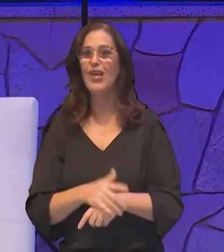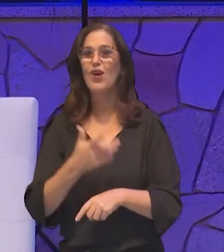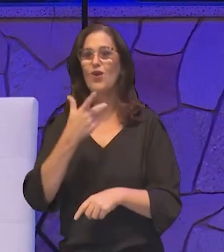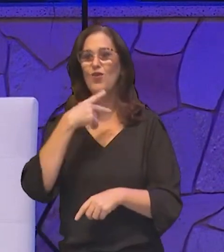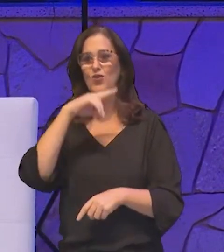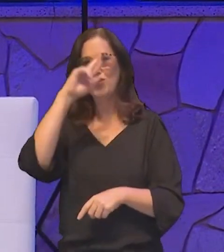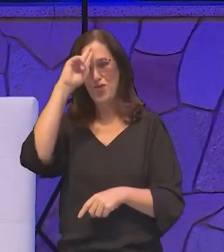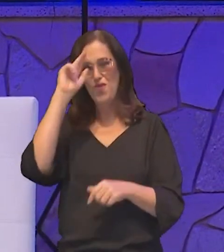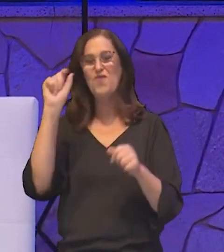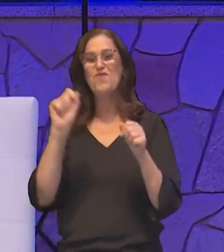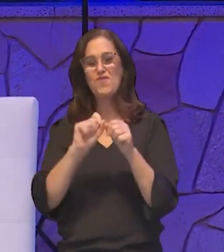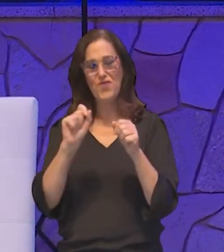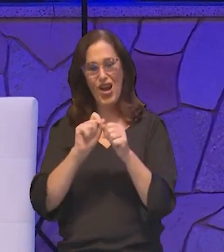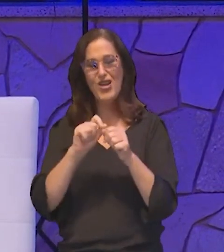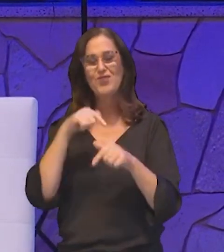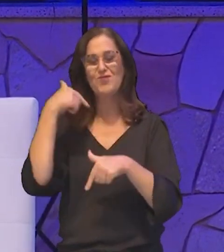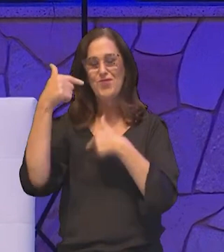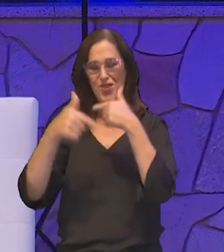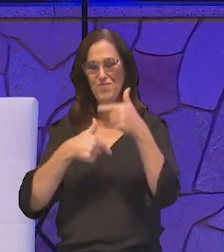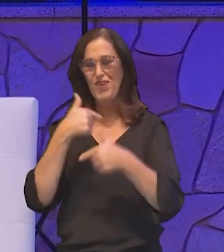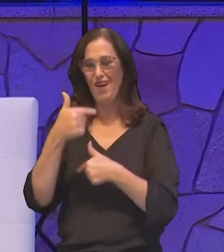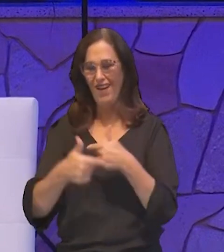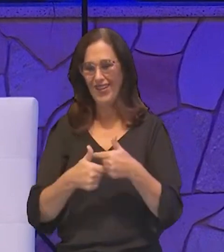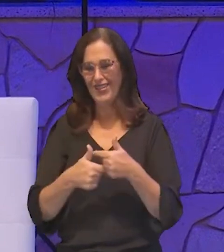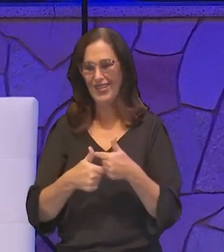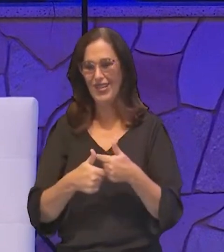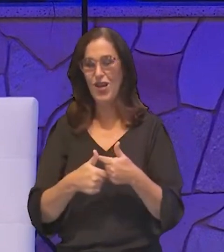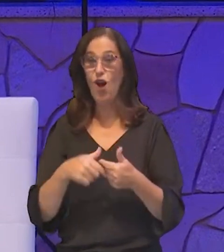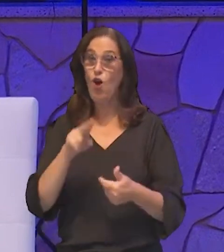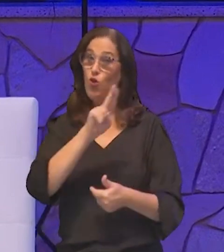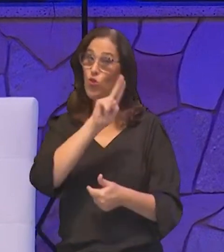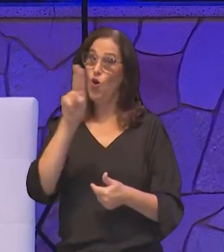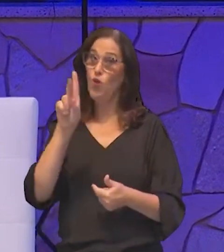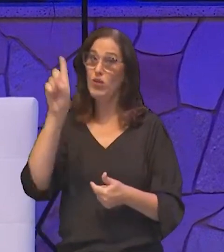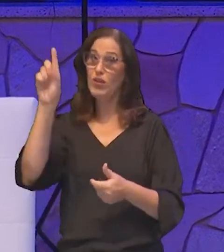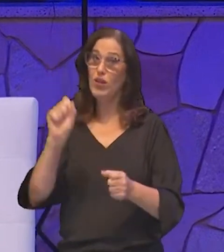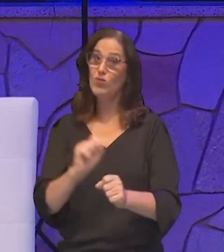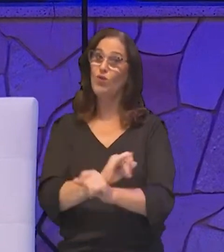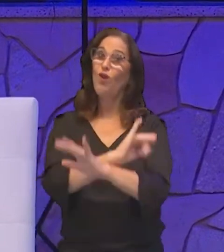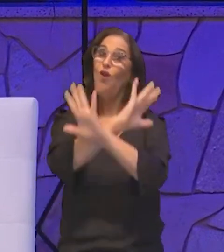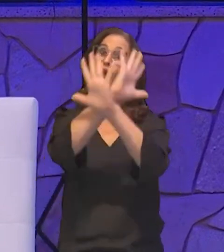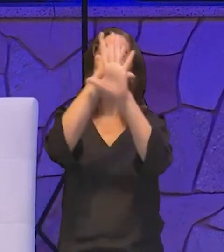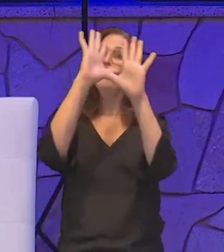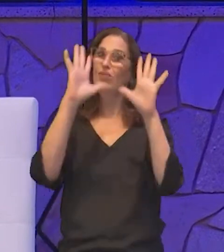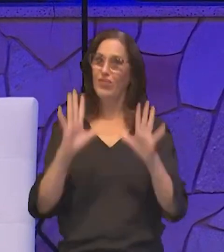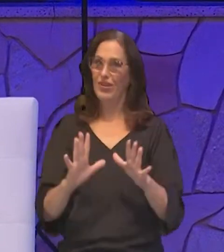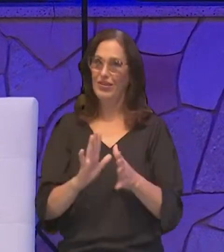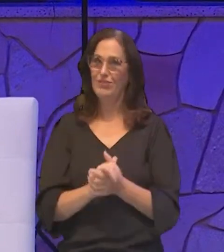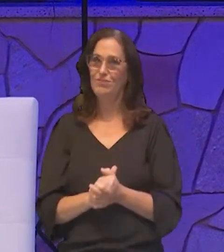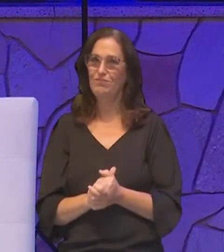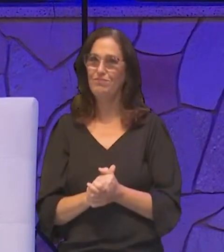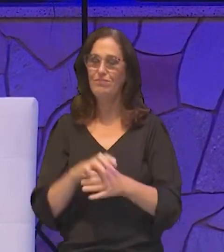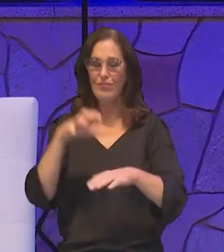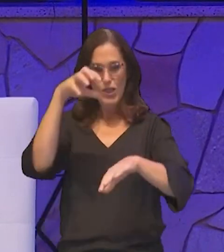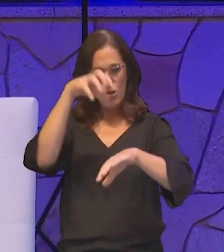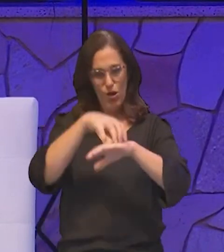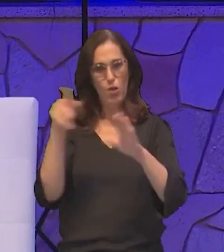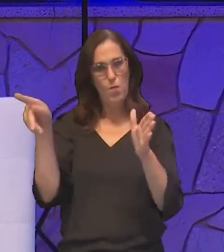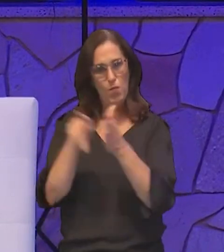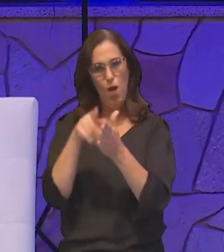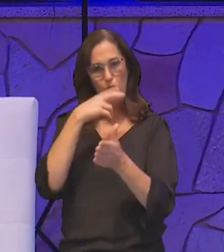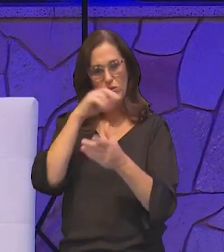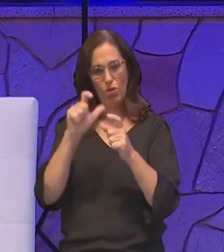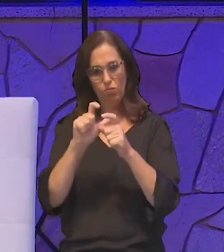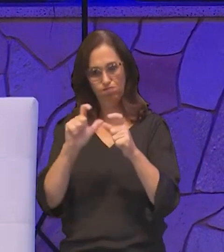fazendo a obra. O nome de Deus vai sendo glorificado, e o reino do Senhor vai